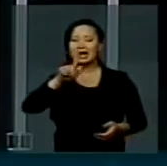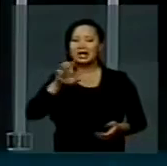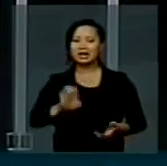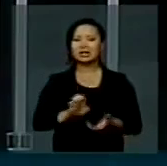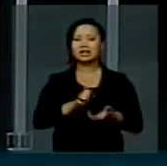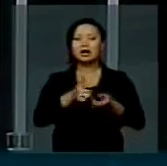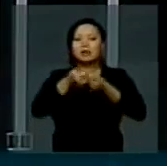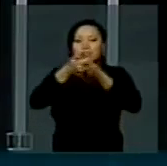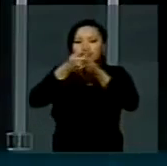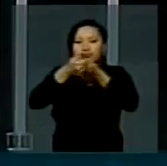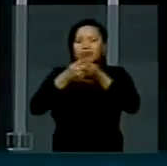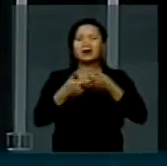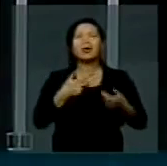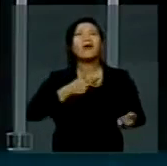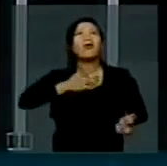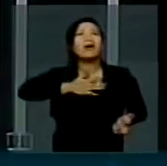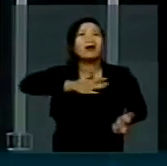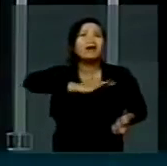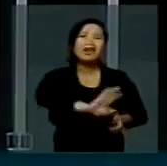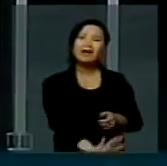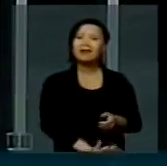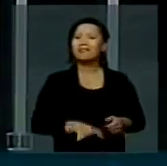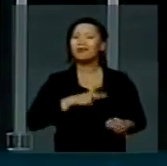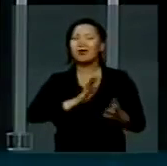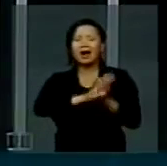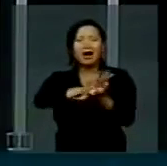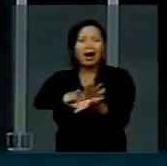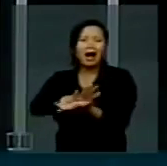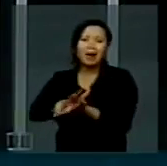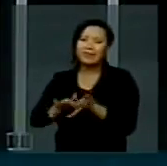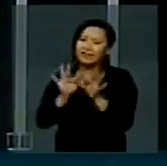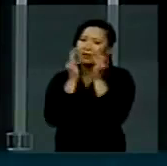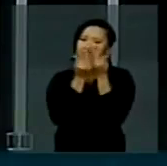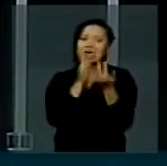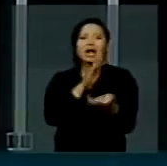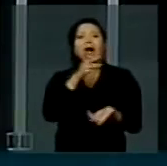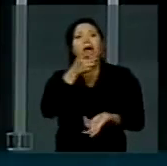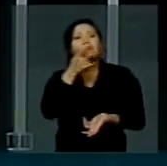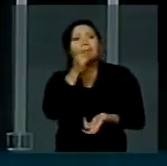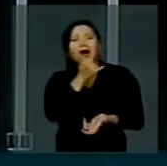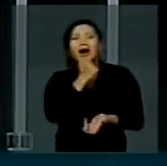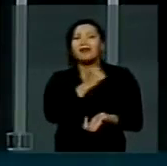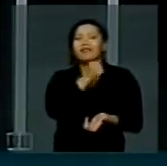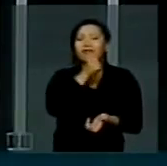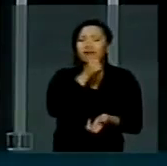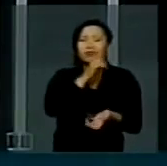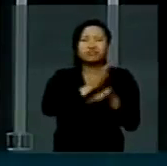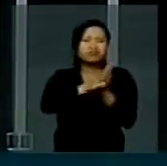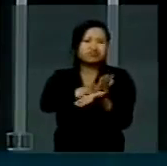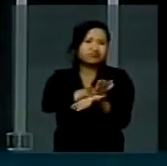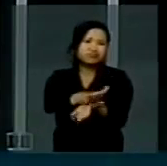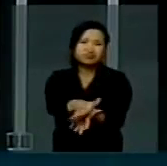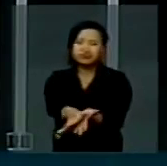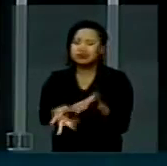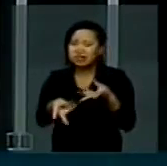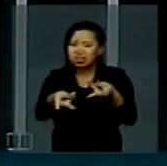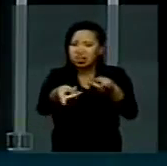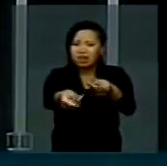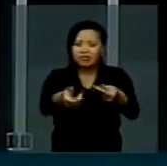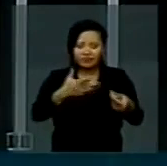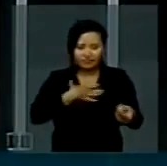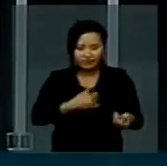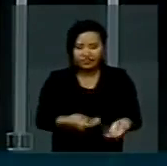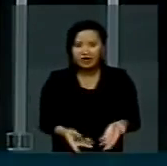os lares, que transforma pais e avós em vítimas da violência de filhos e